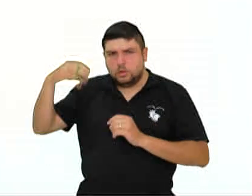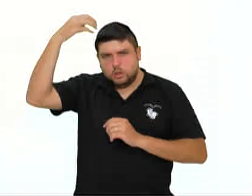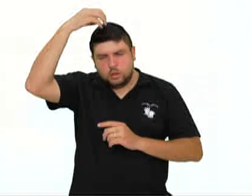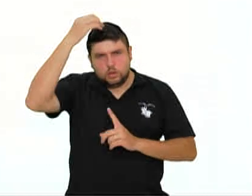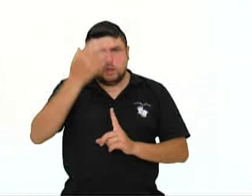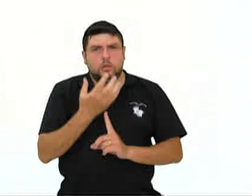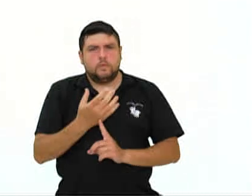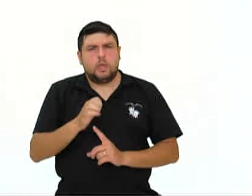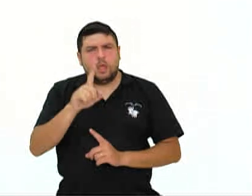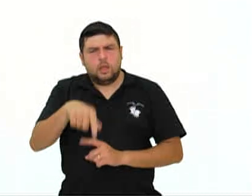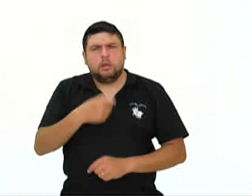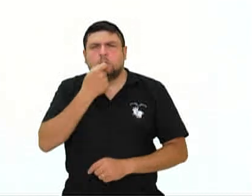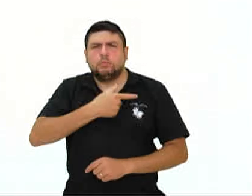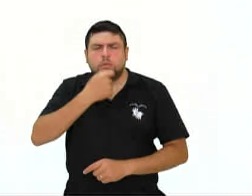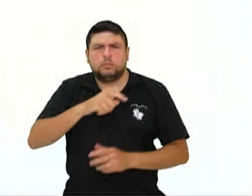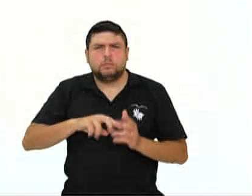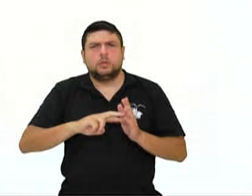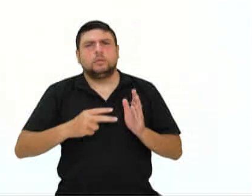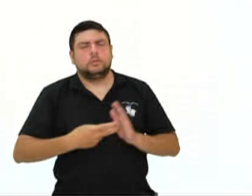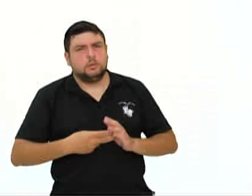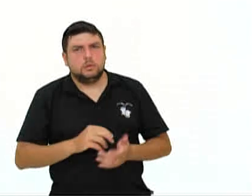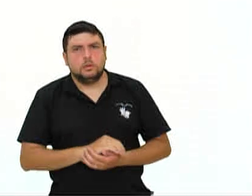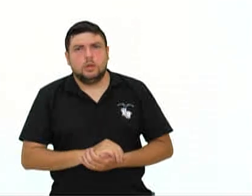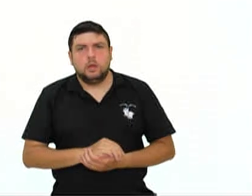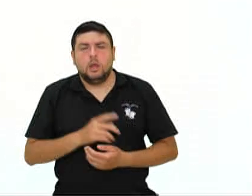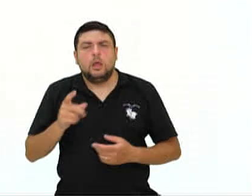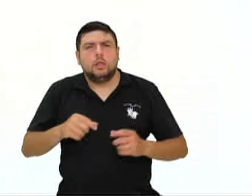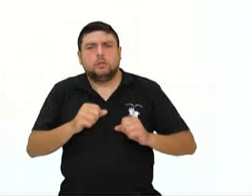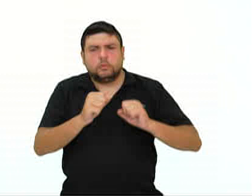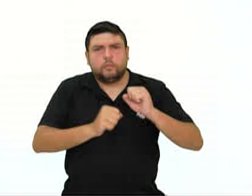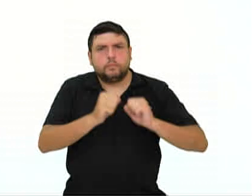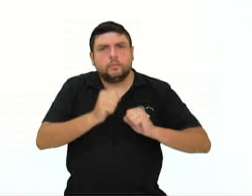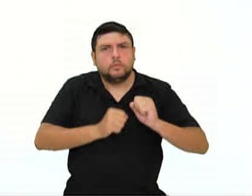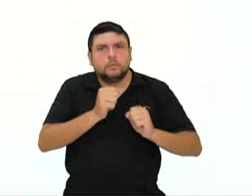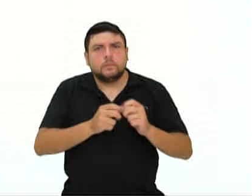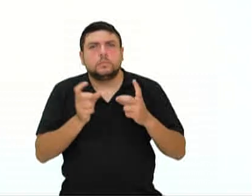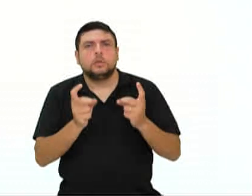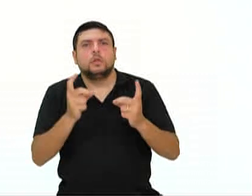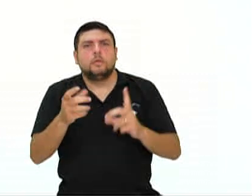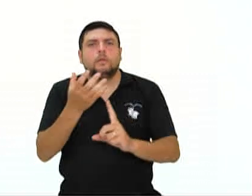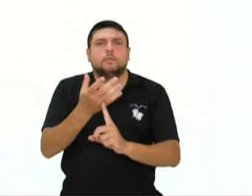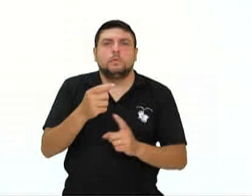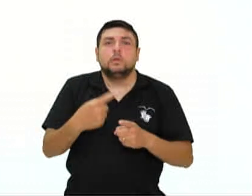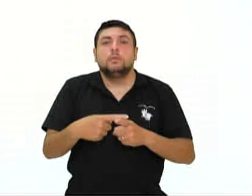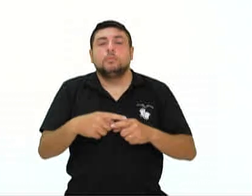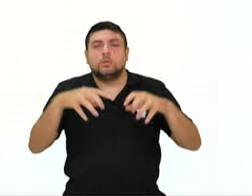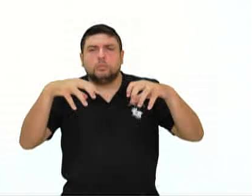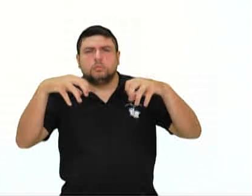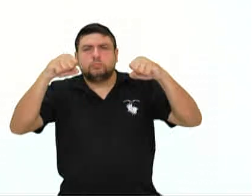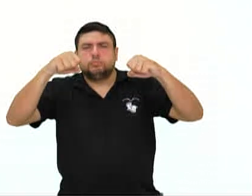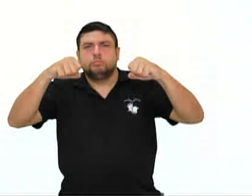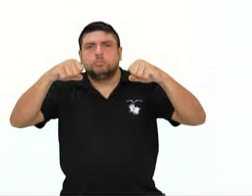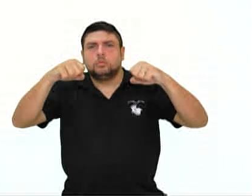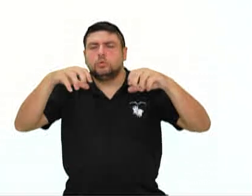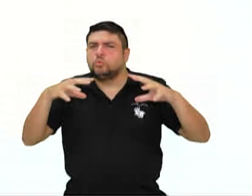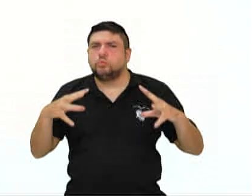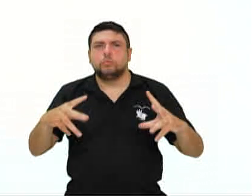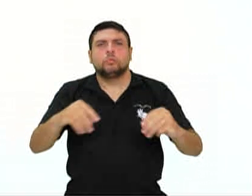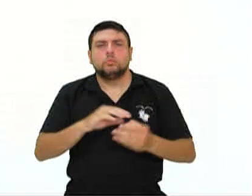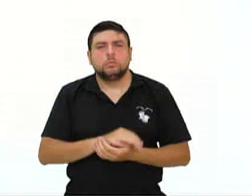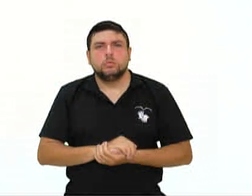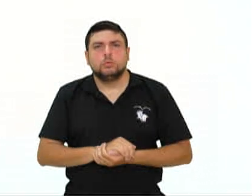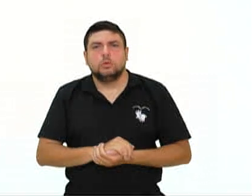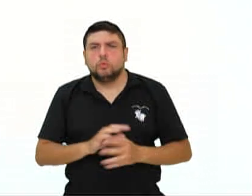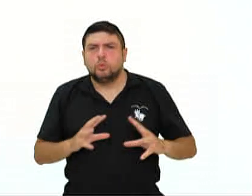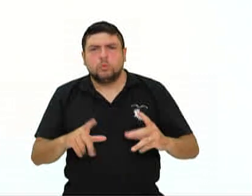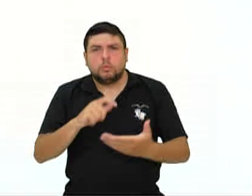extremamente irônica e significativa. Ele fabrica e vende velas, pois as empresas elétricas fecham com a crise. Ninguém mais pode pagar